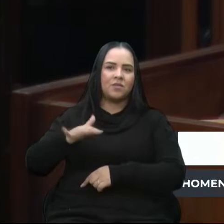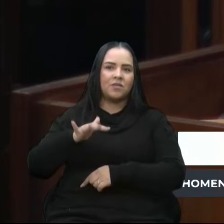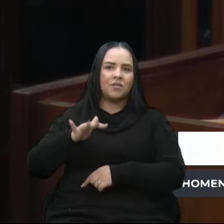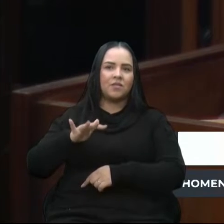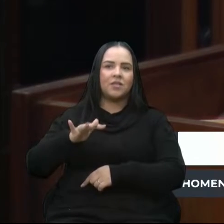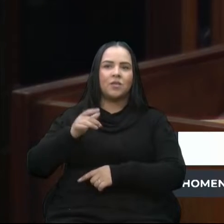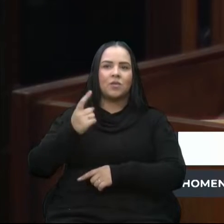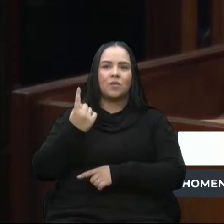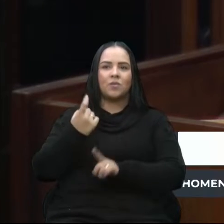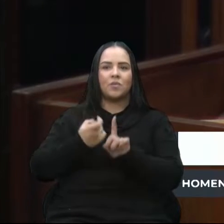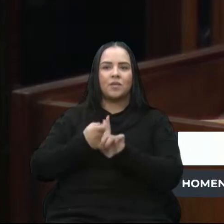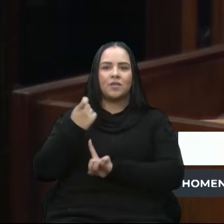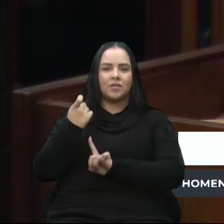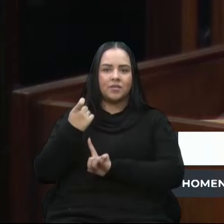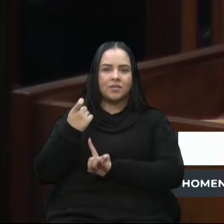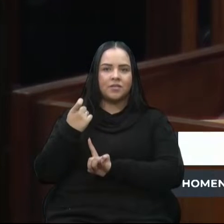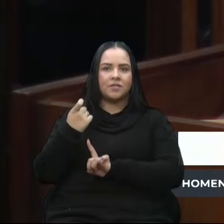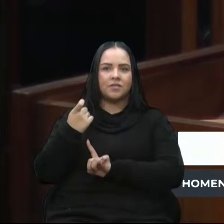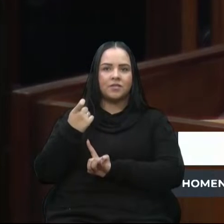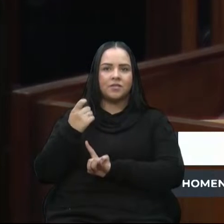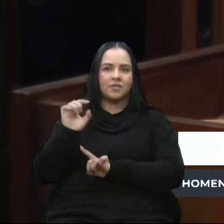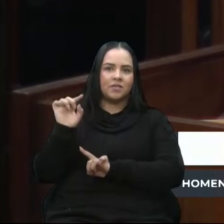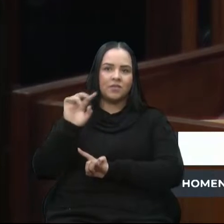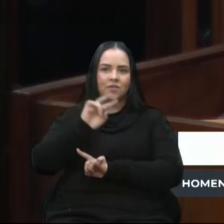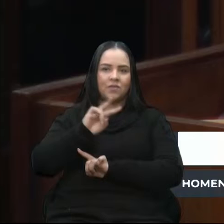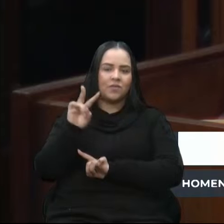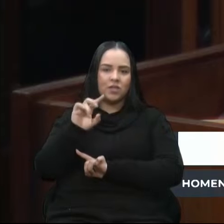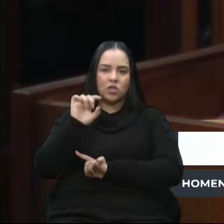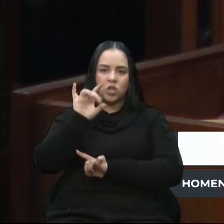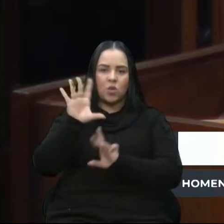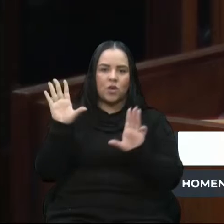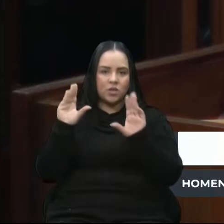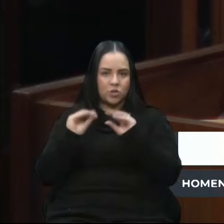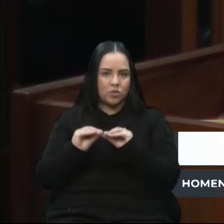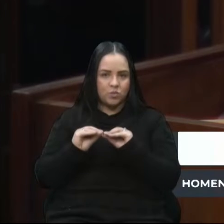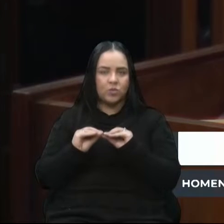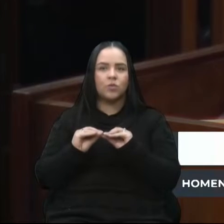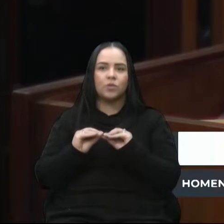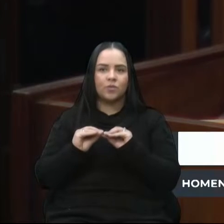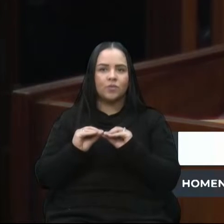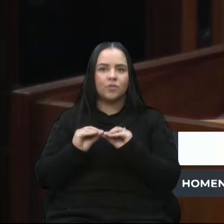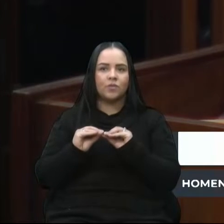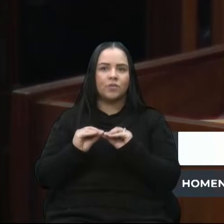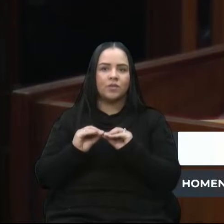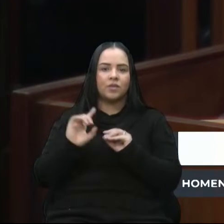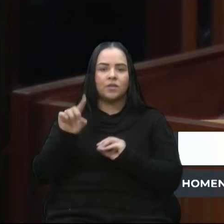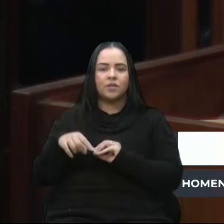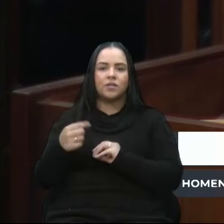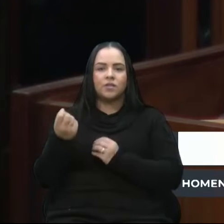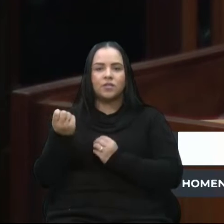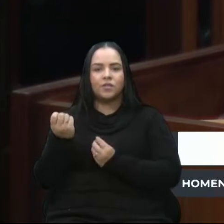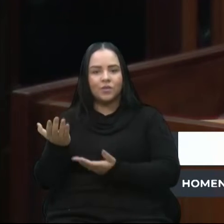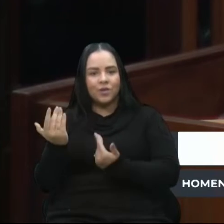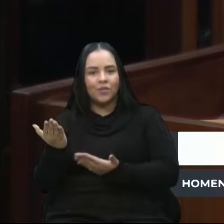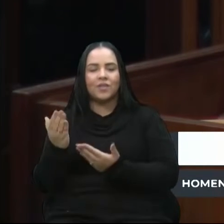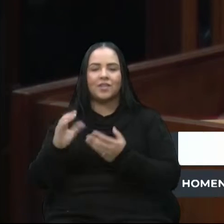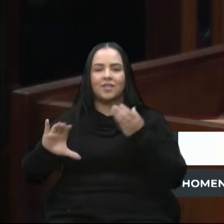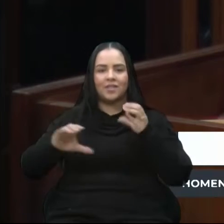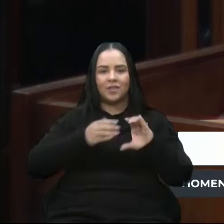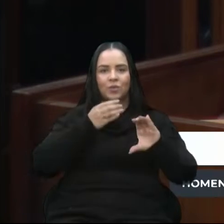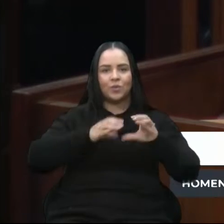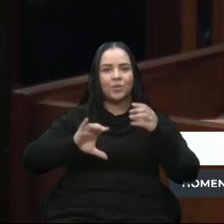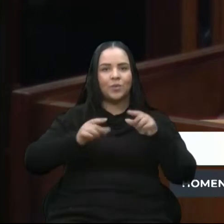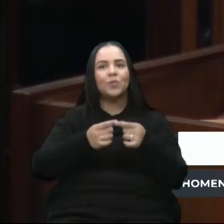mês. E esse aqui vocês vão ver é um resumozinho. São jovens, cantores,